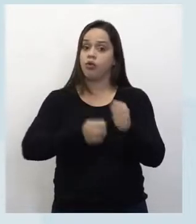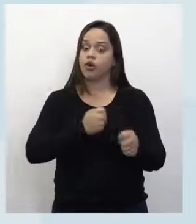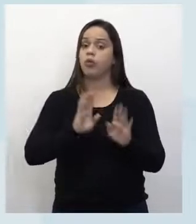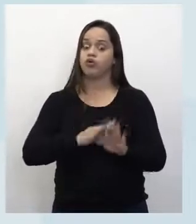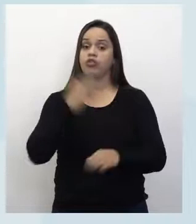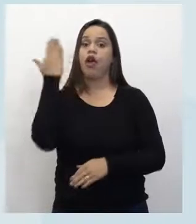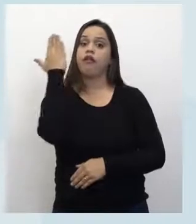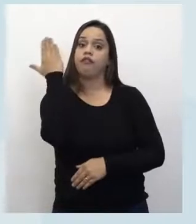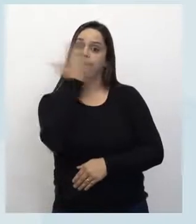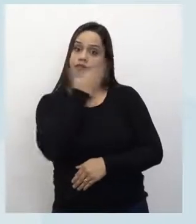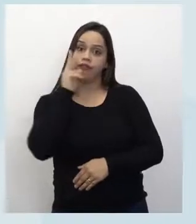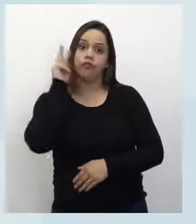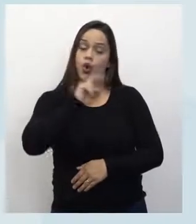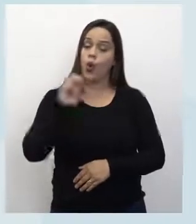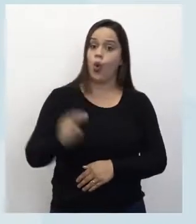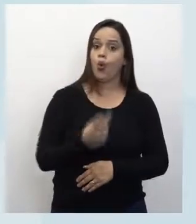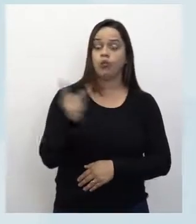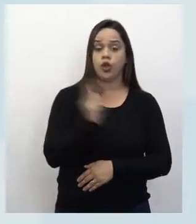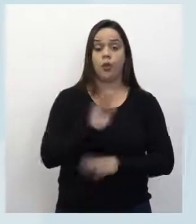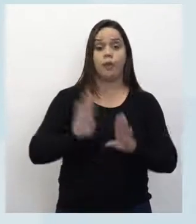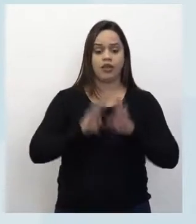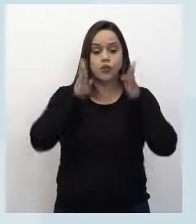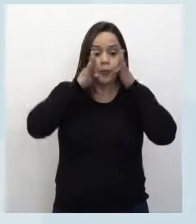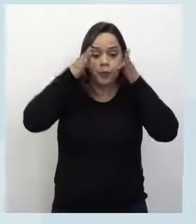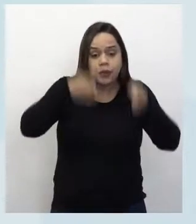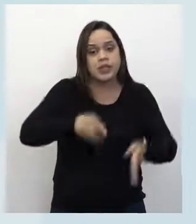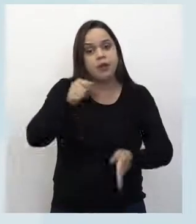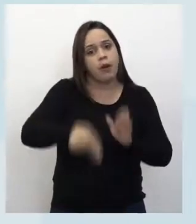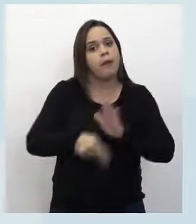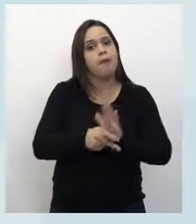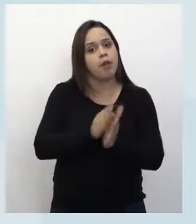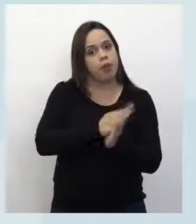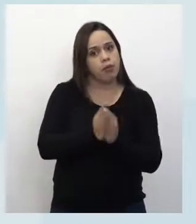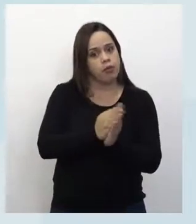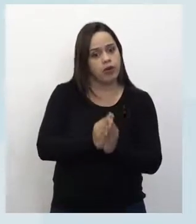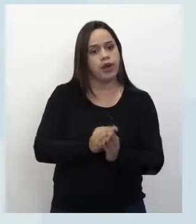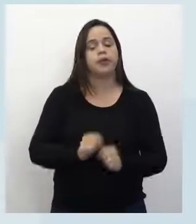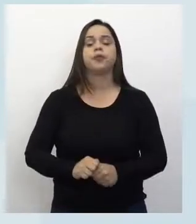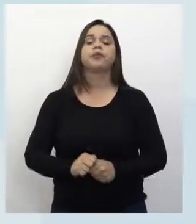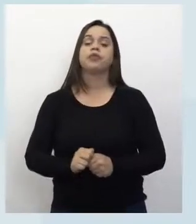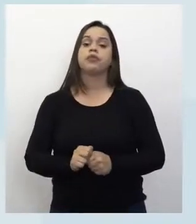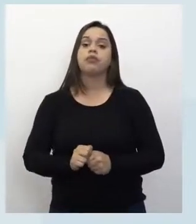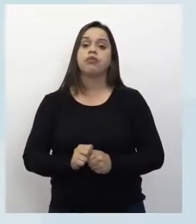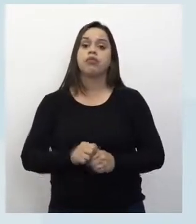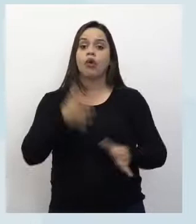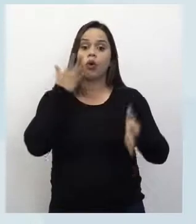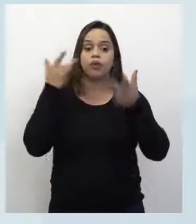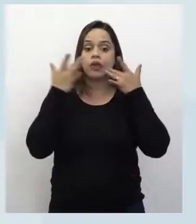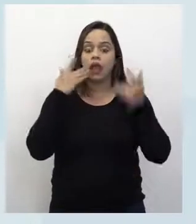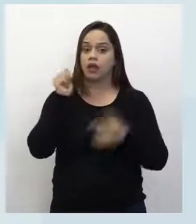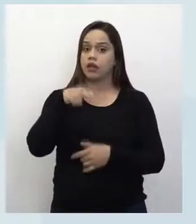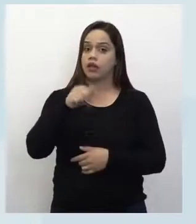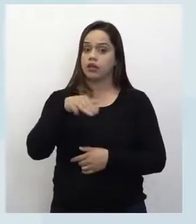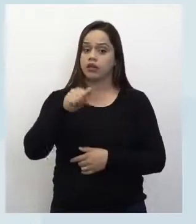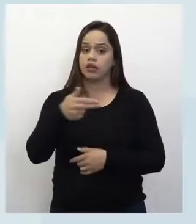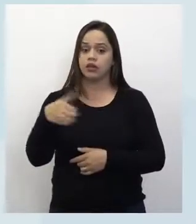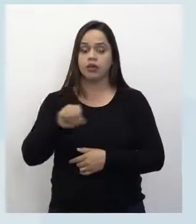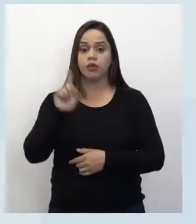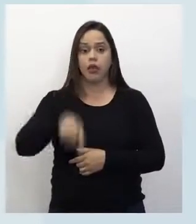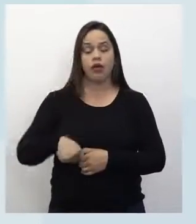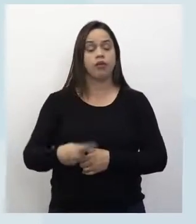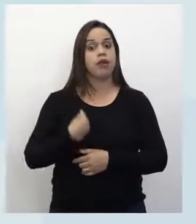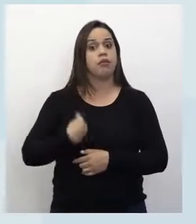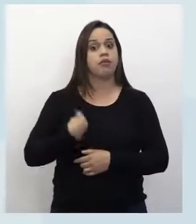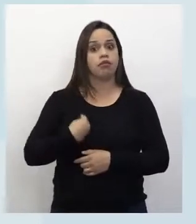mantendo foco no boneco e não na pessoa. No teatro de animação, são os objetos, bonecos ou formas animadas que ganham vida